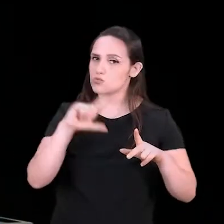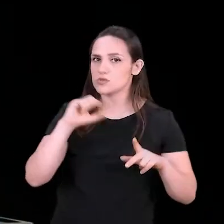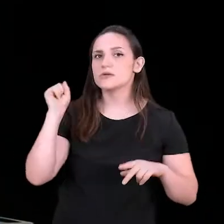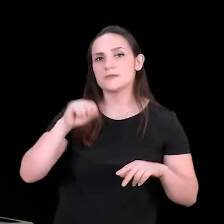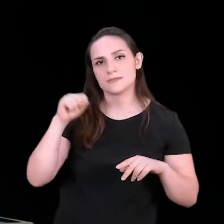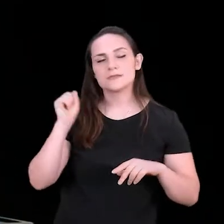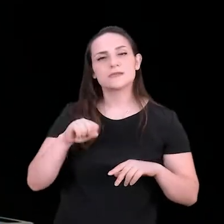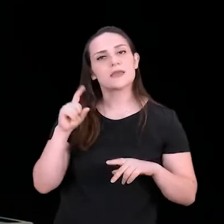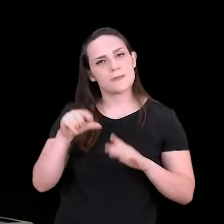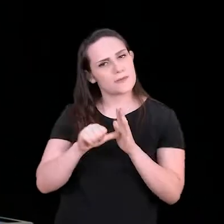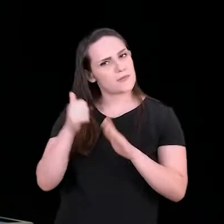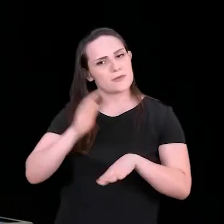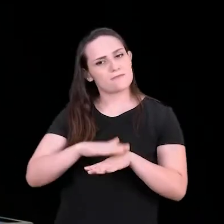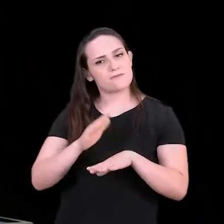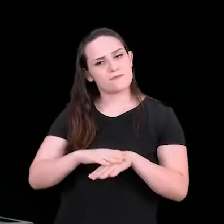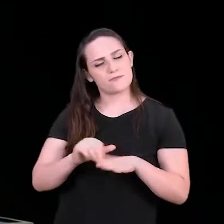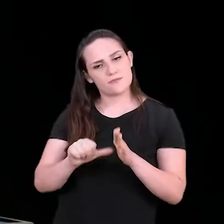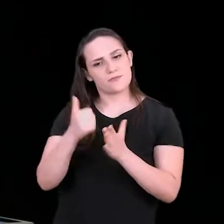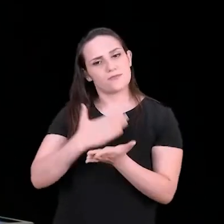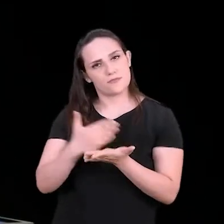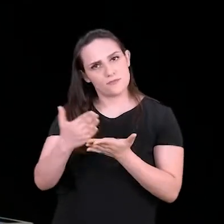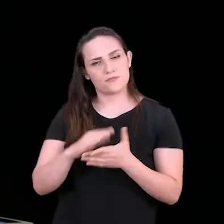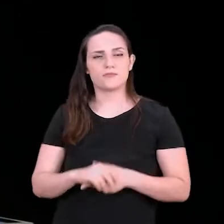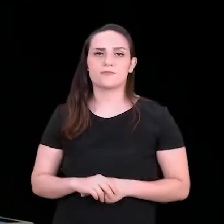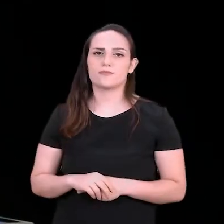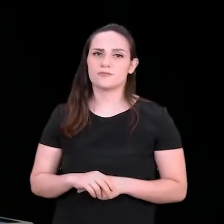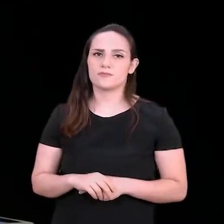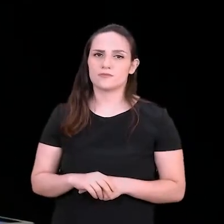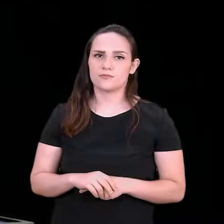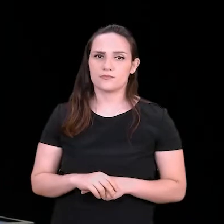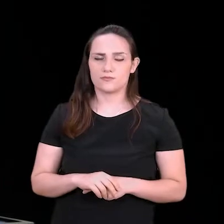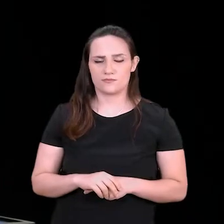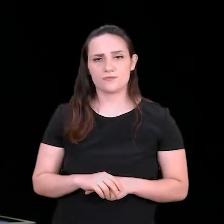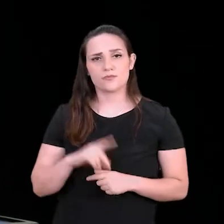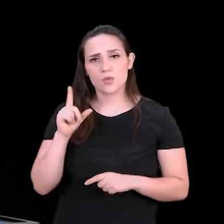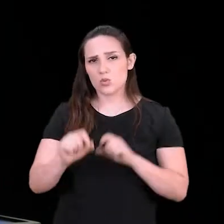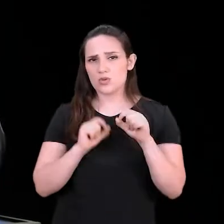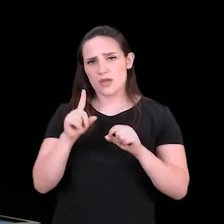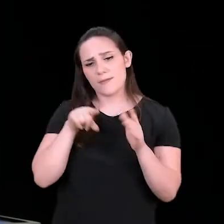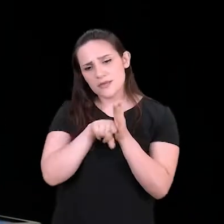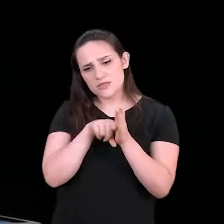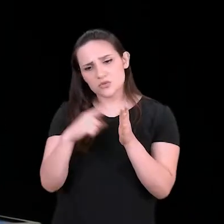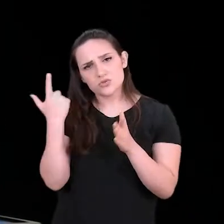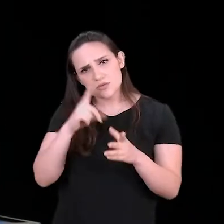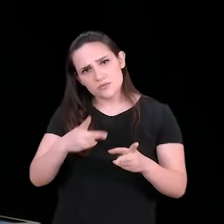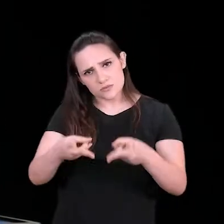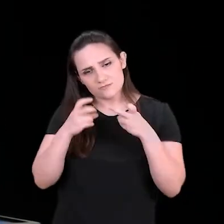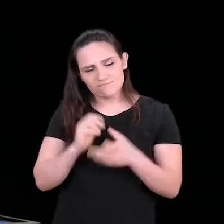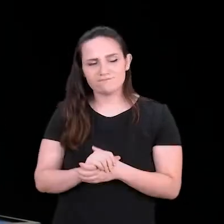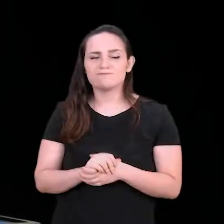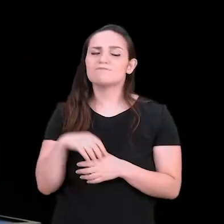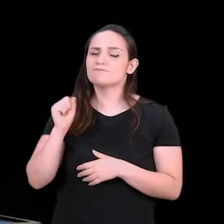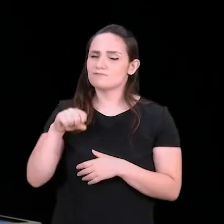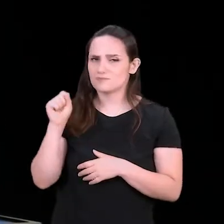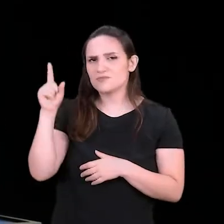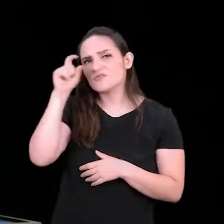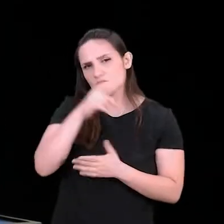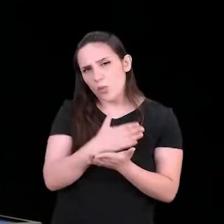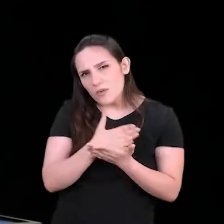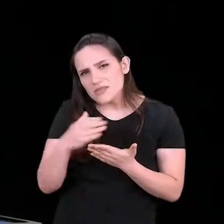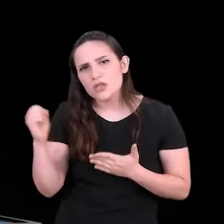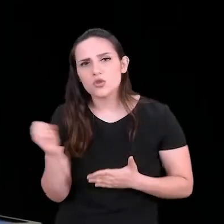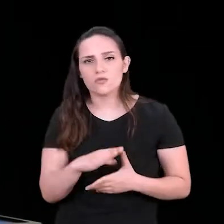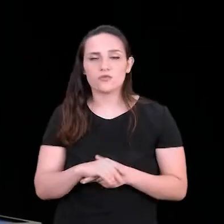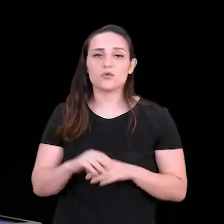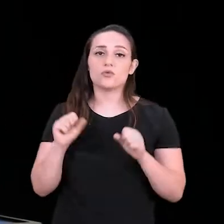para a gente, eu acho que já é um primeiro passo, né? E o que a pesquisa identificou até agora é que está difícil